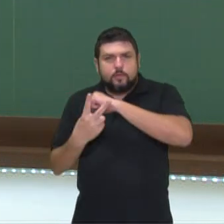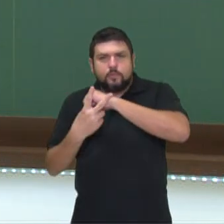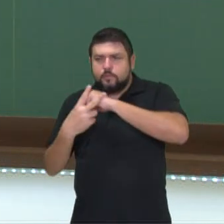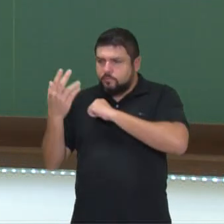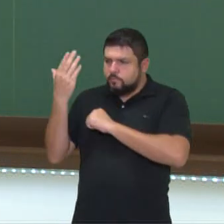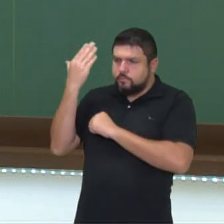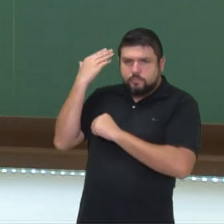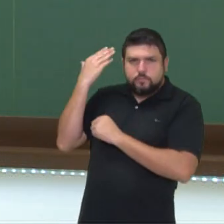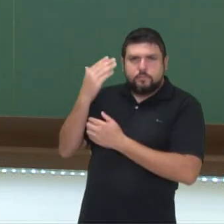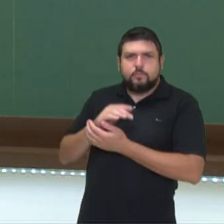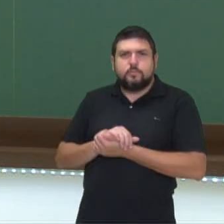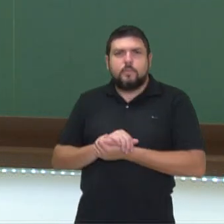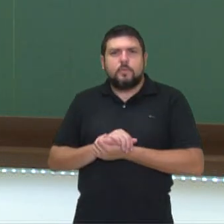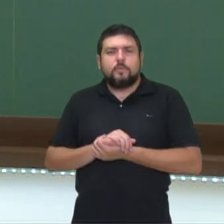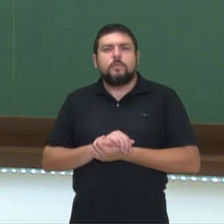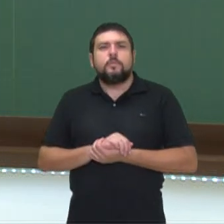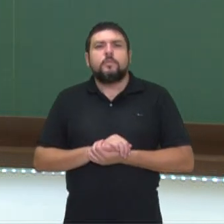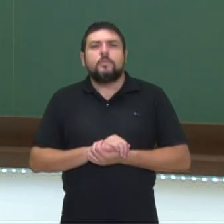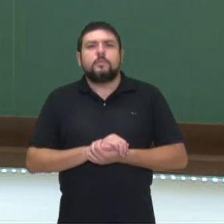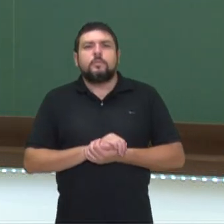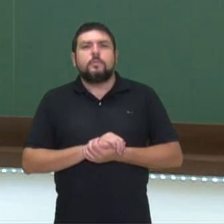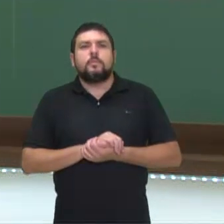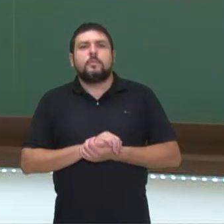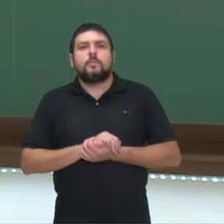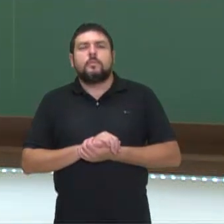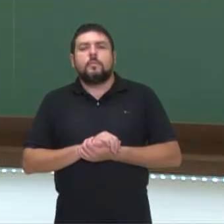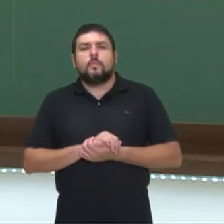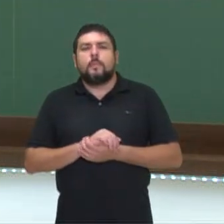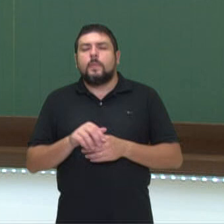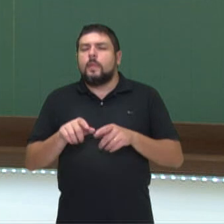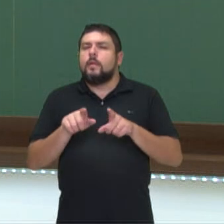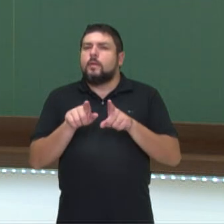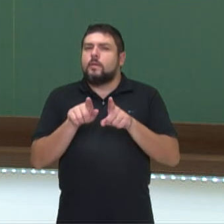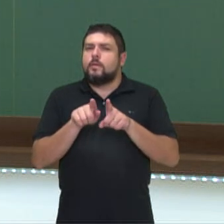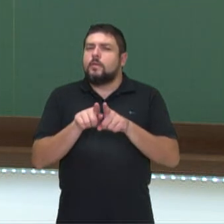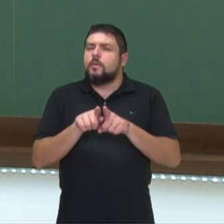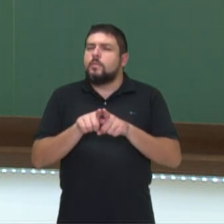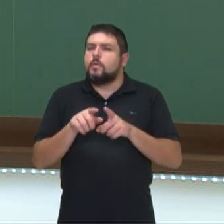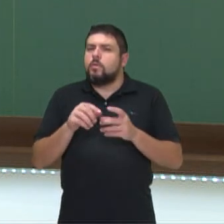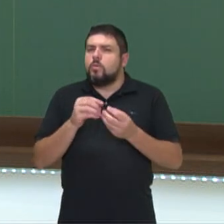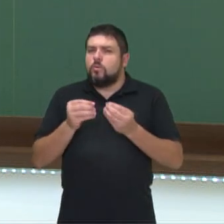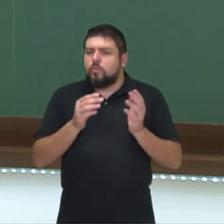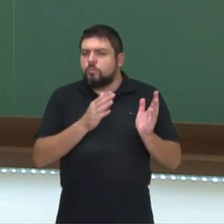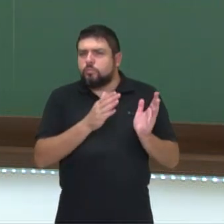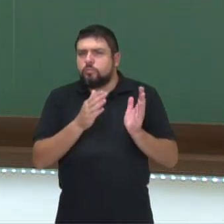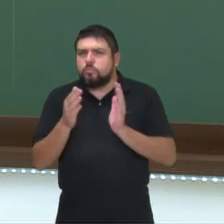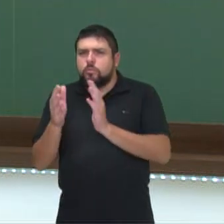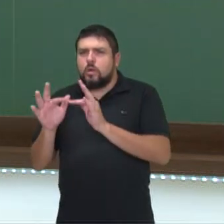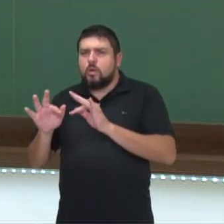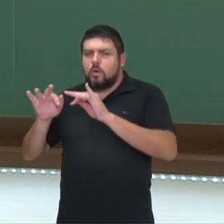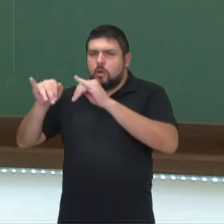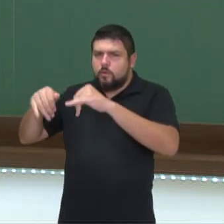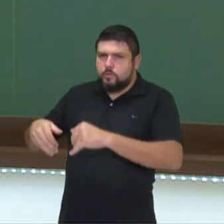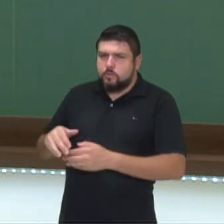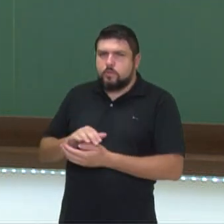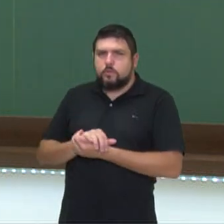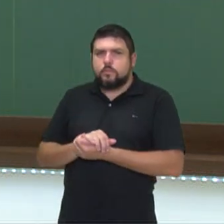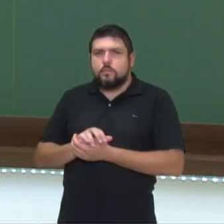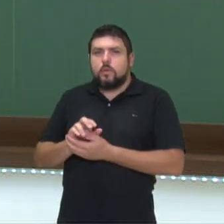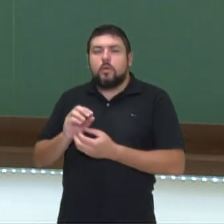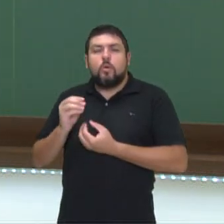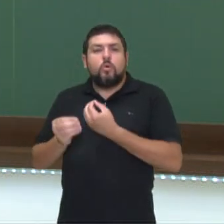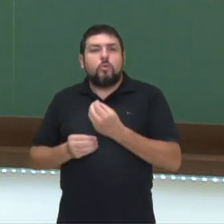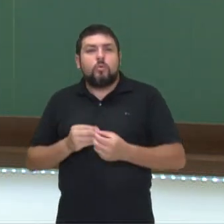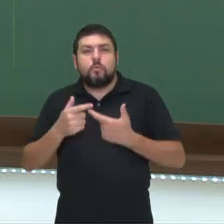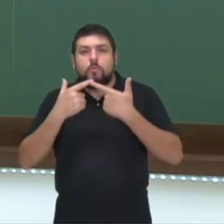ou imperfeito, só nesse parágrafo. Ainda falando sobre o desfecho dessa história, né? Utilizando essa questão da linguagem,